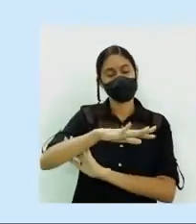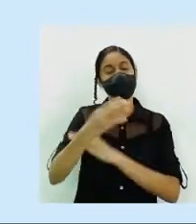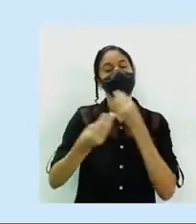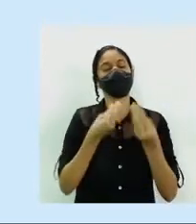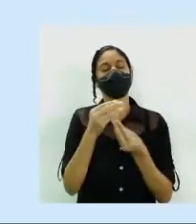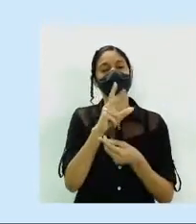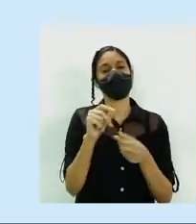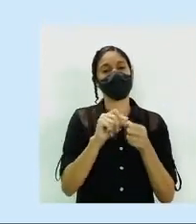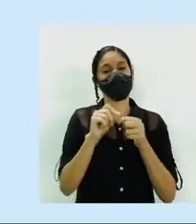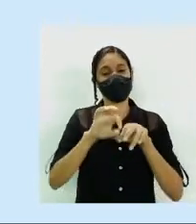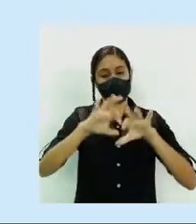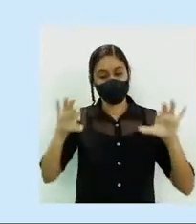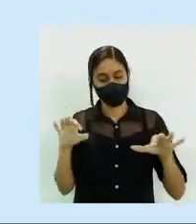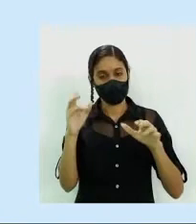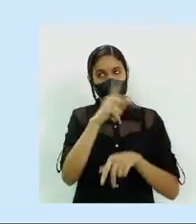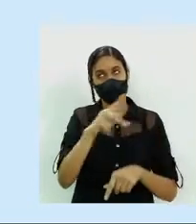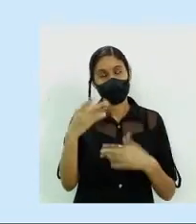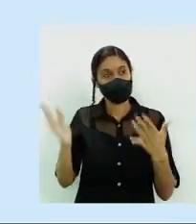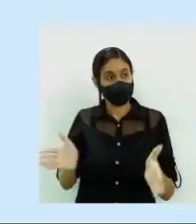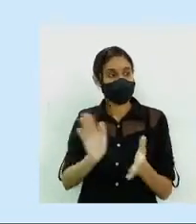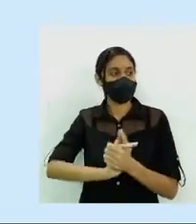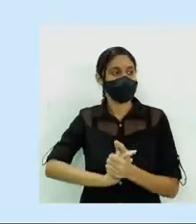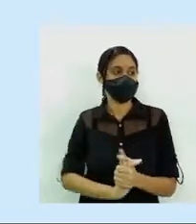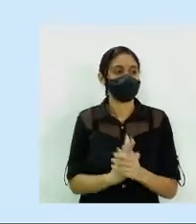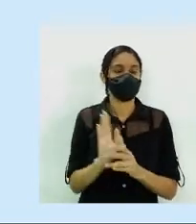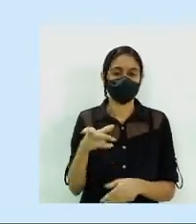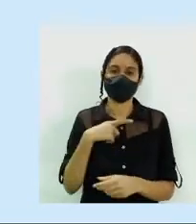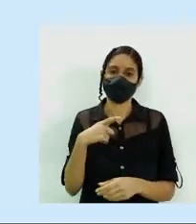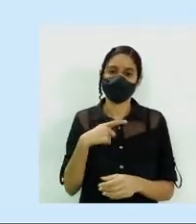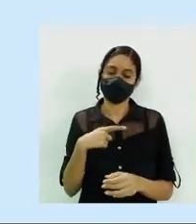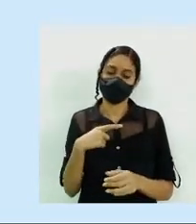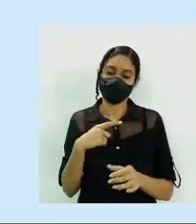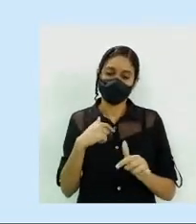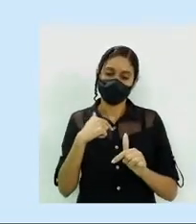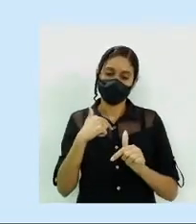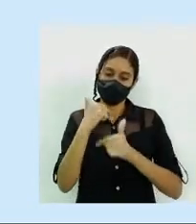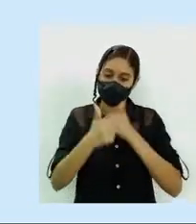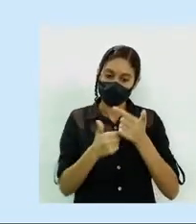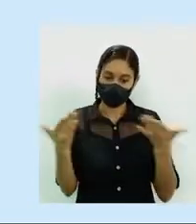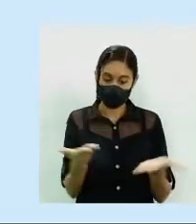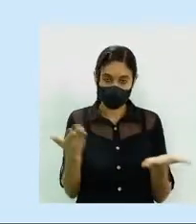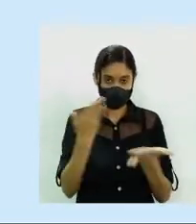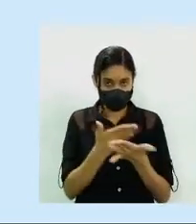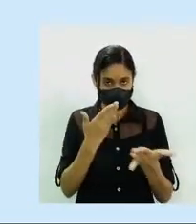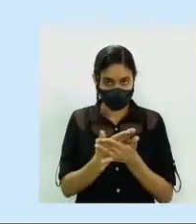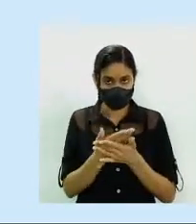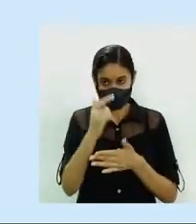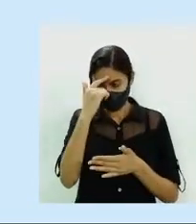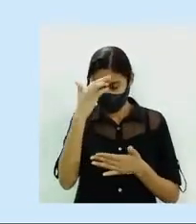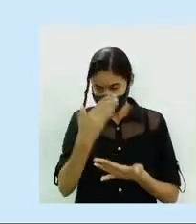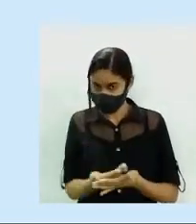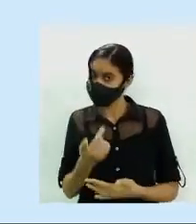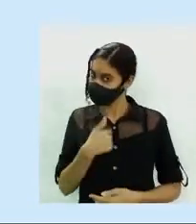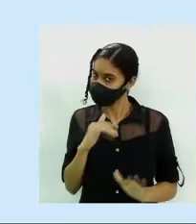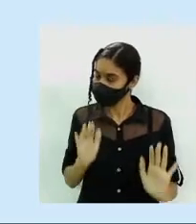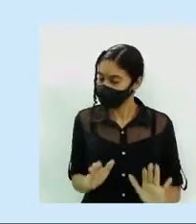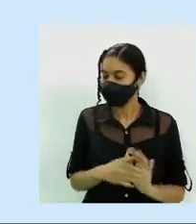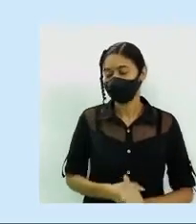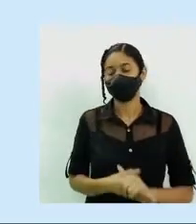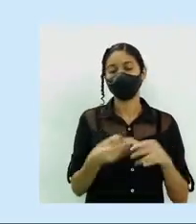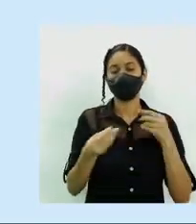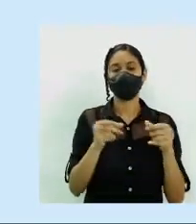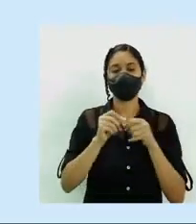que vai ficar dividido, professora? Já que a gente vai pôr em prática essa aula de hoje, acredito eu, como é que a gente